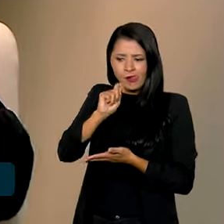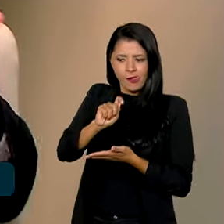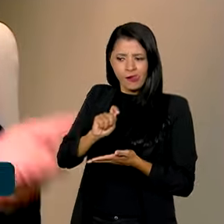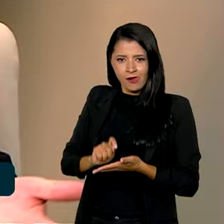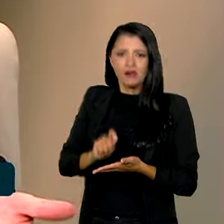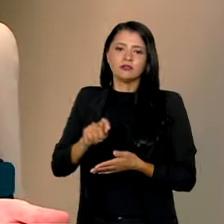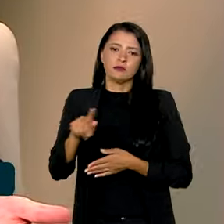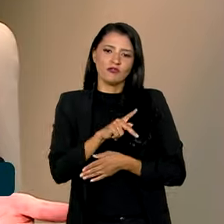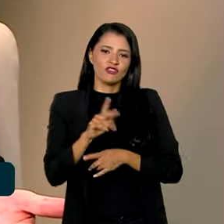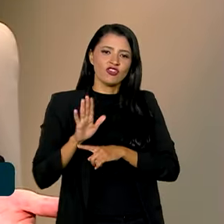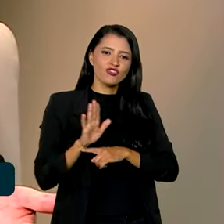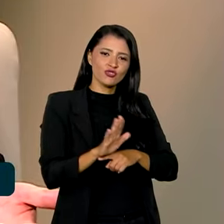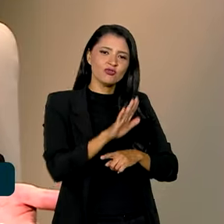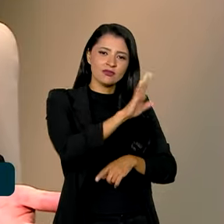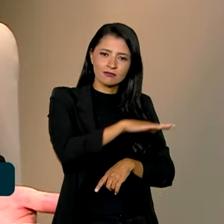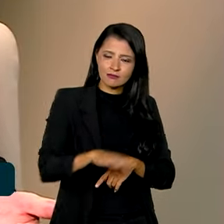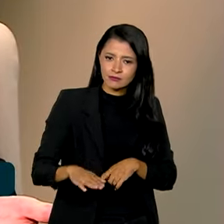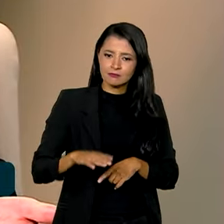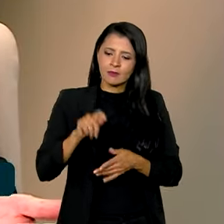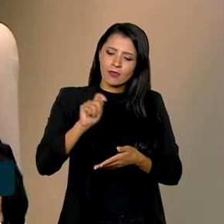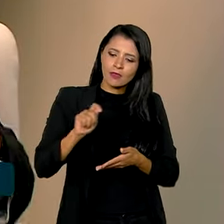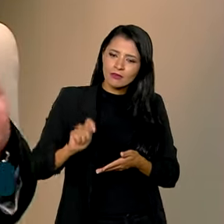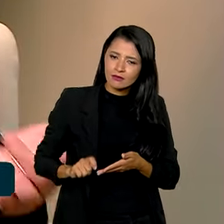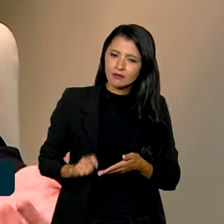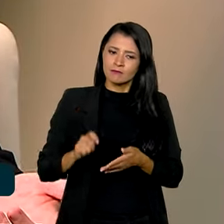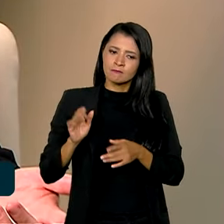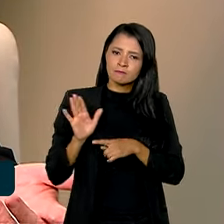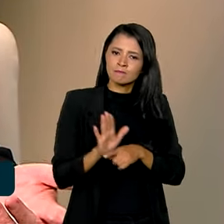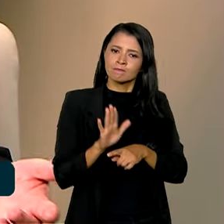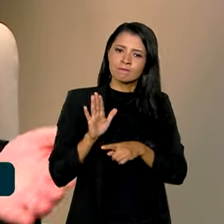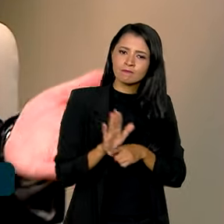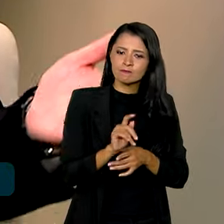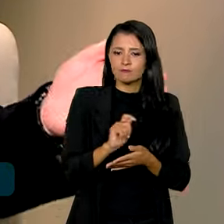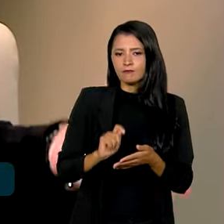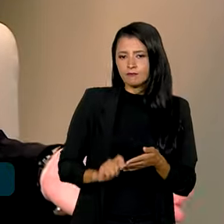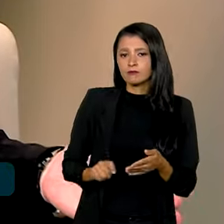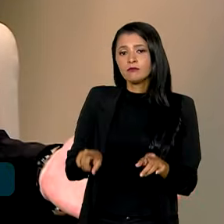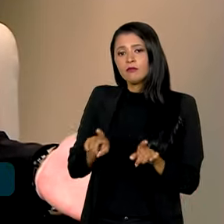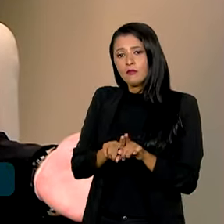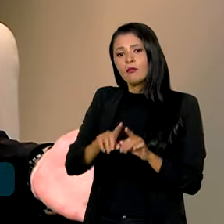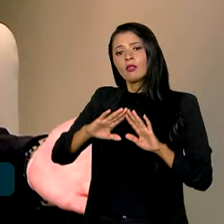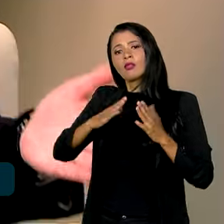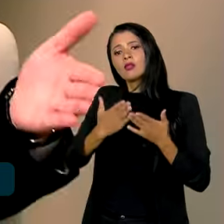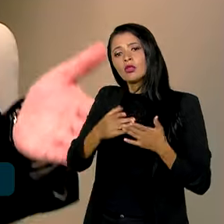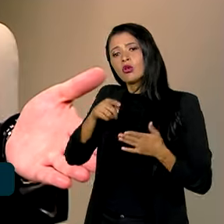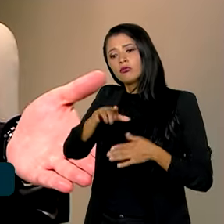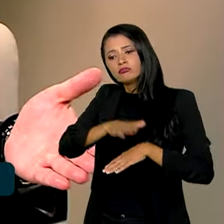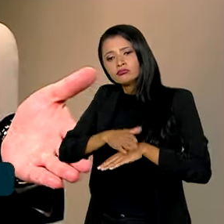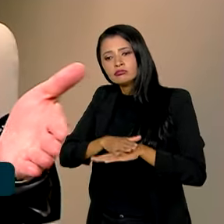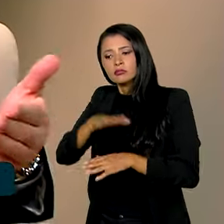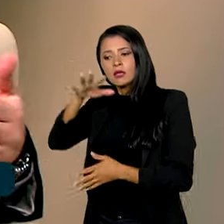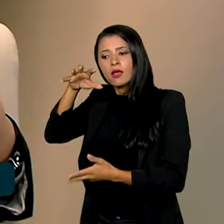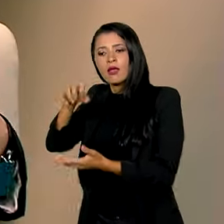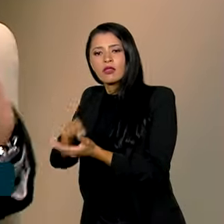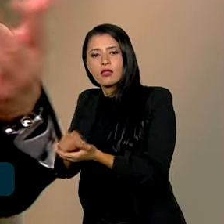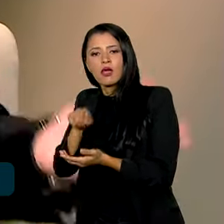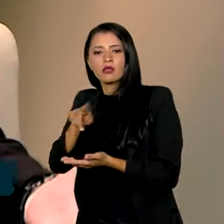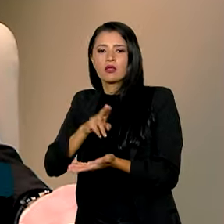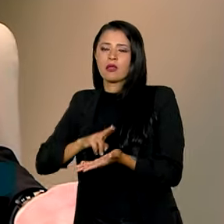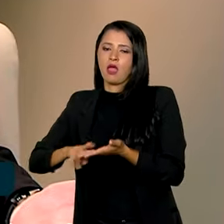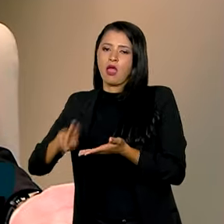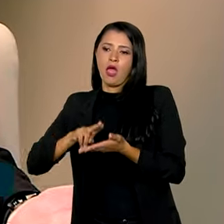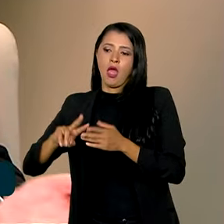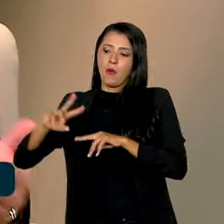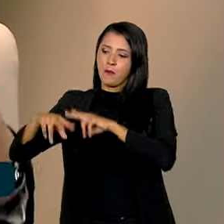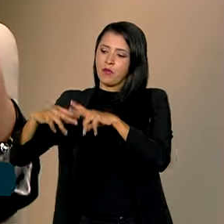as professoras também ajudam essas crianças a se desenvolverem a escrita, e as escolas mesmo cadastram essas cartas e os